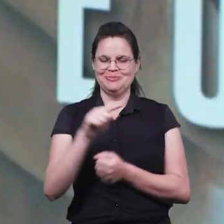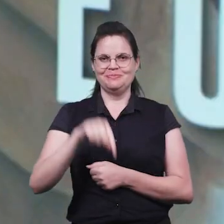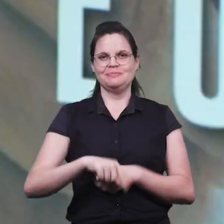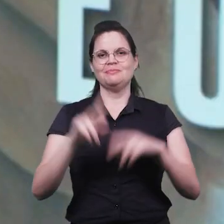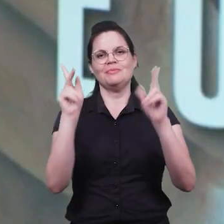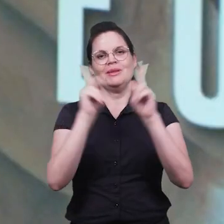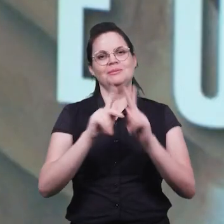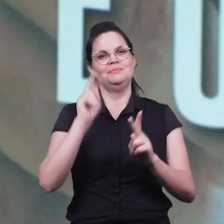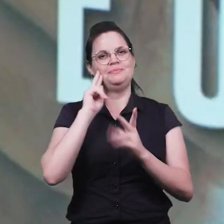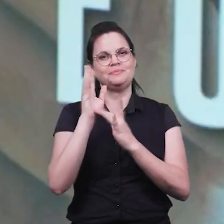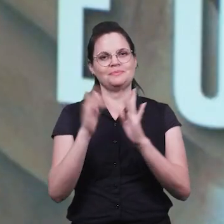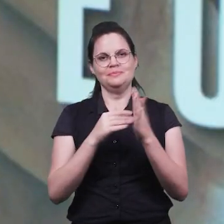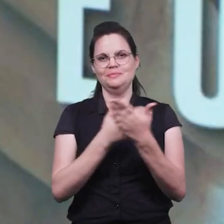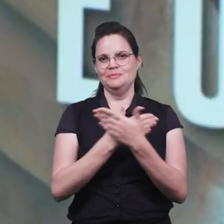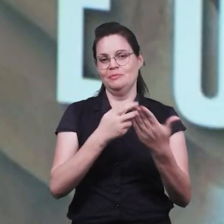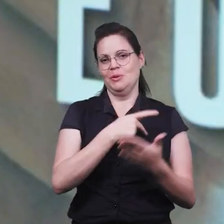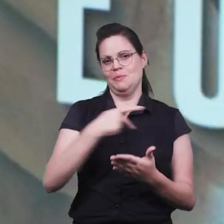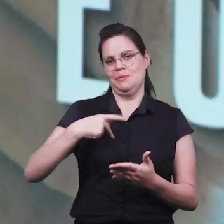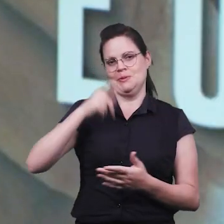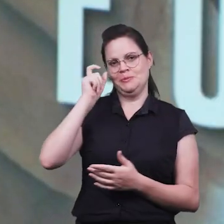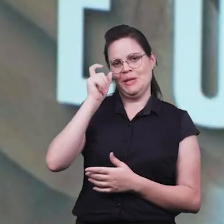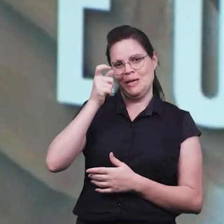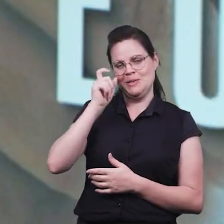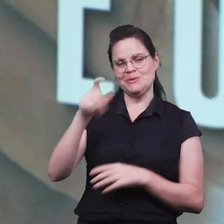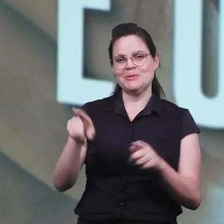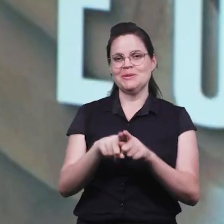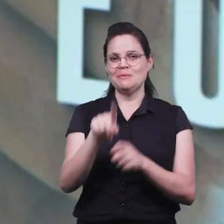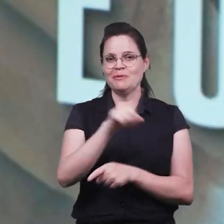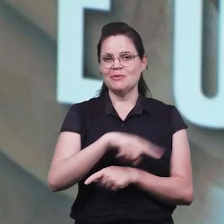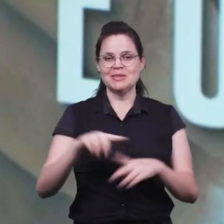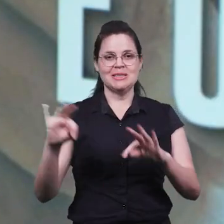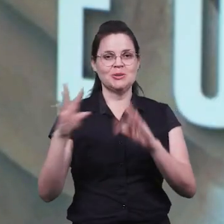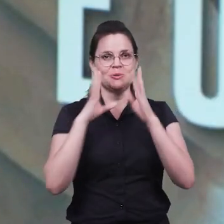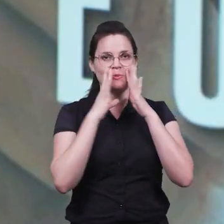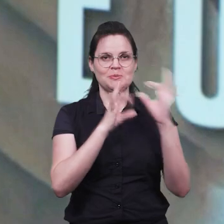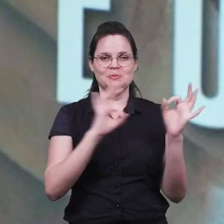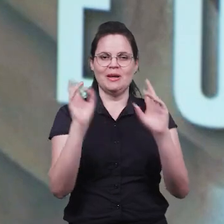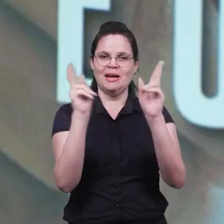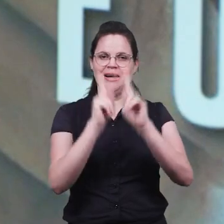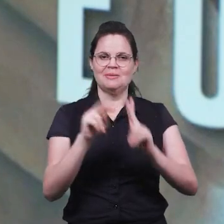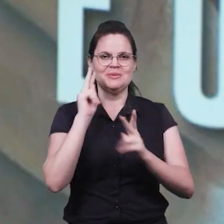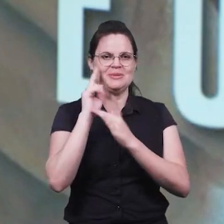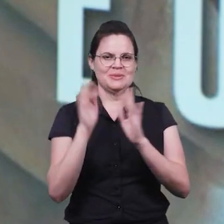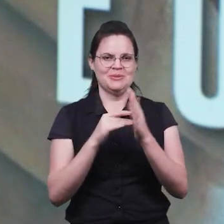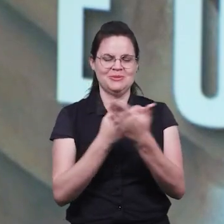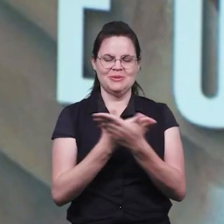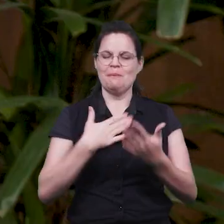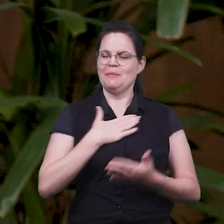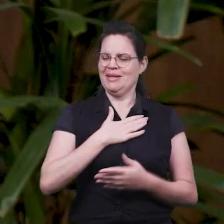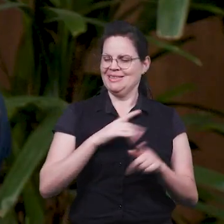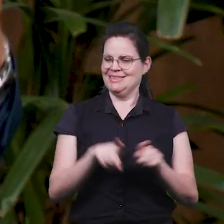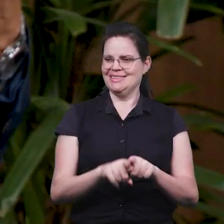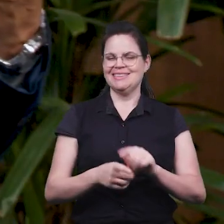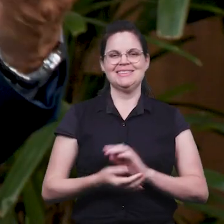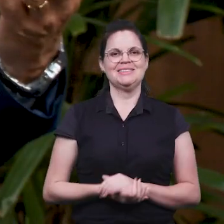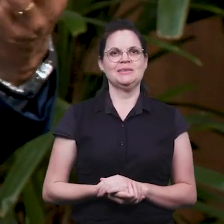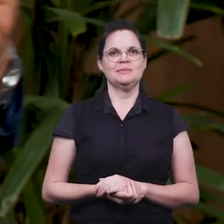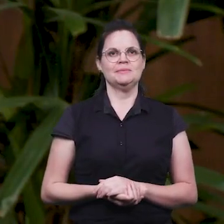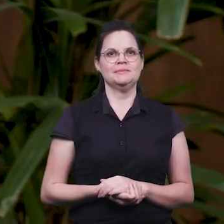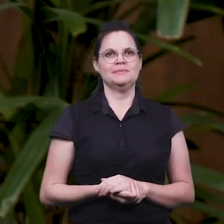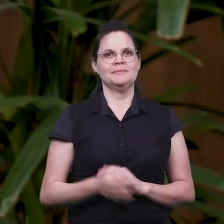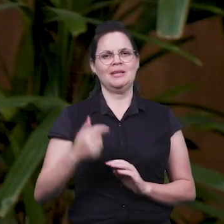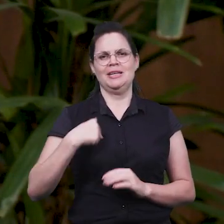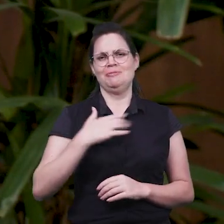do Senhor, pastor Adaíso, a paz do Senhor a todos que acompanham, é um prazer para mim também. E eu tenho uma